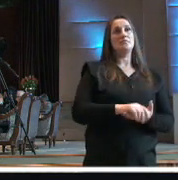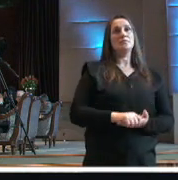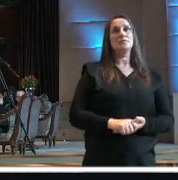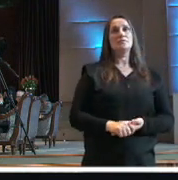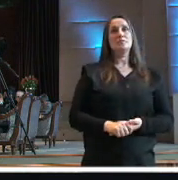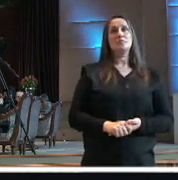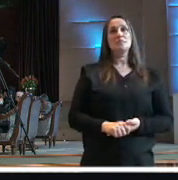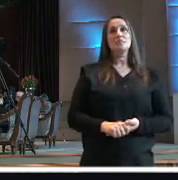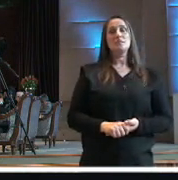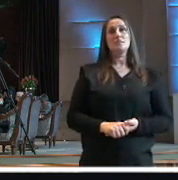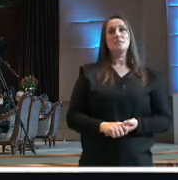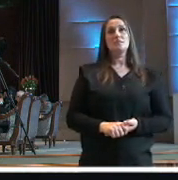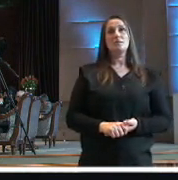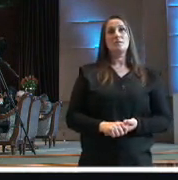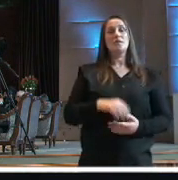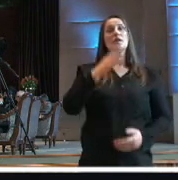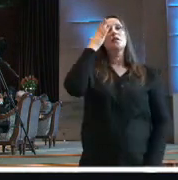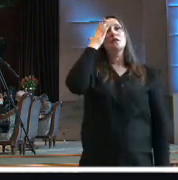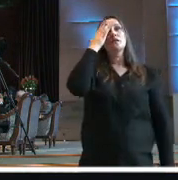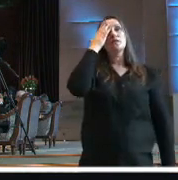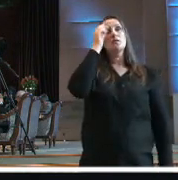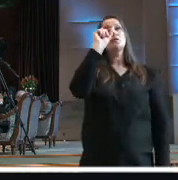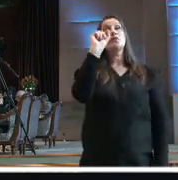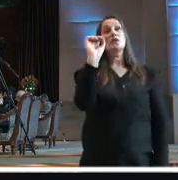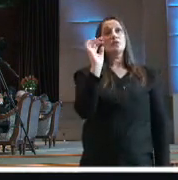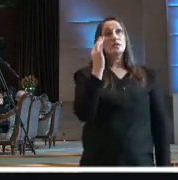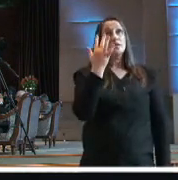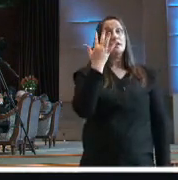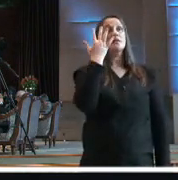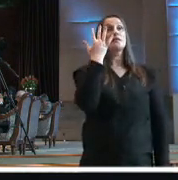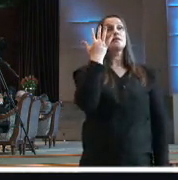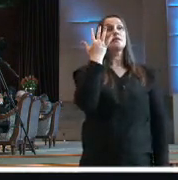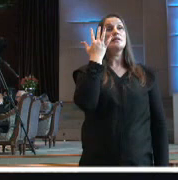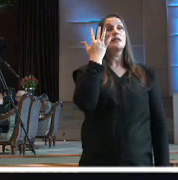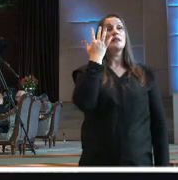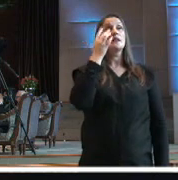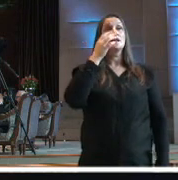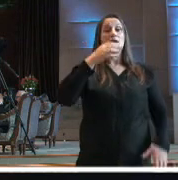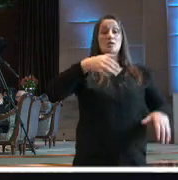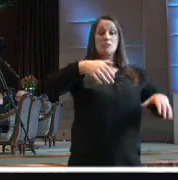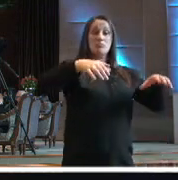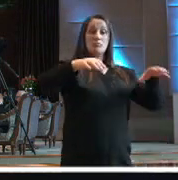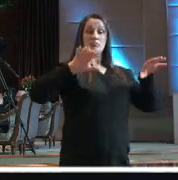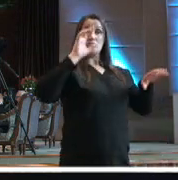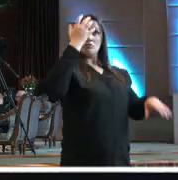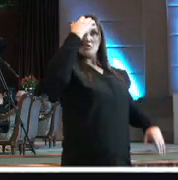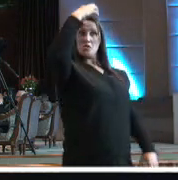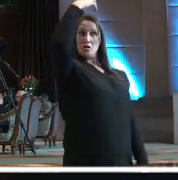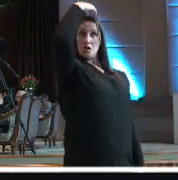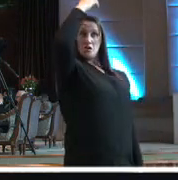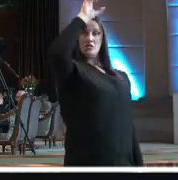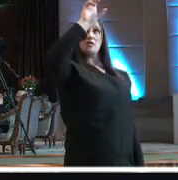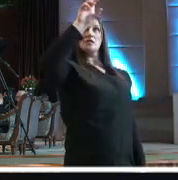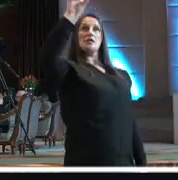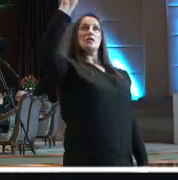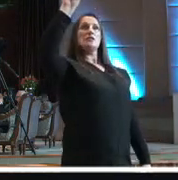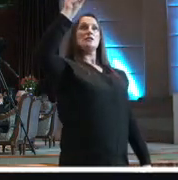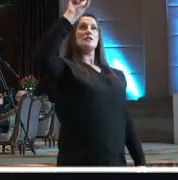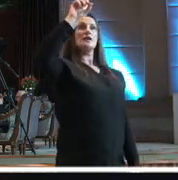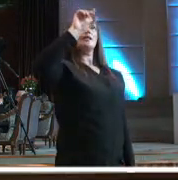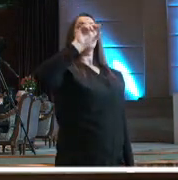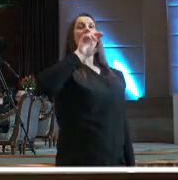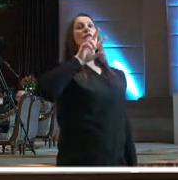E sabe o que acontece quando a gente está fazendo isso? Do trono do Todo-Poderoso saem